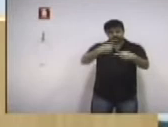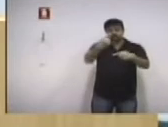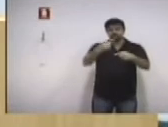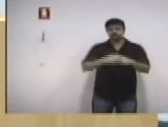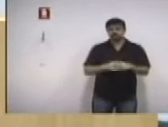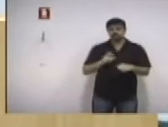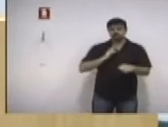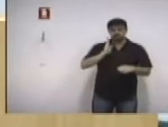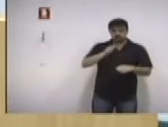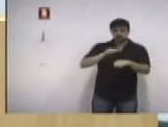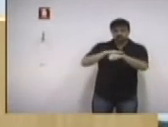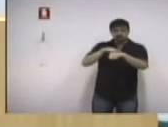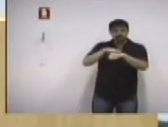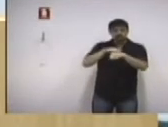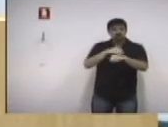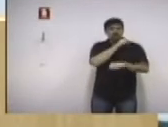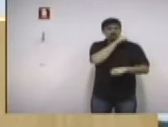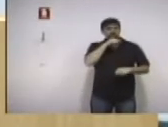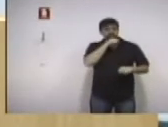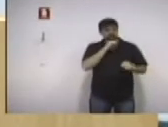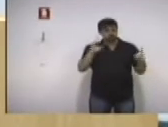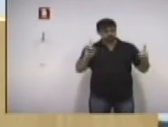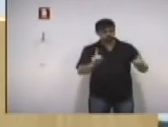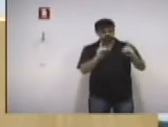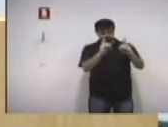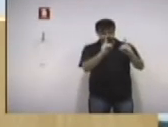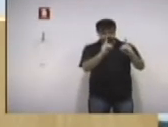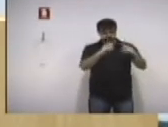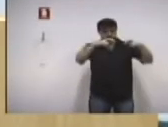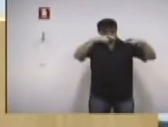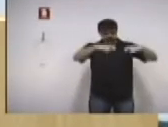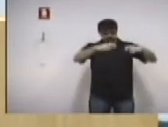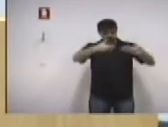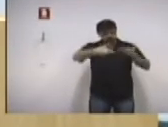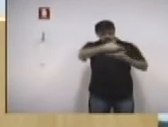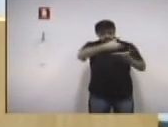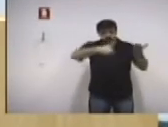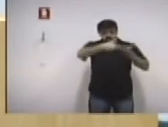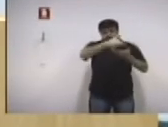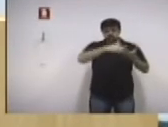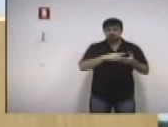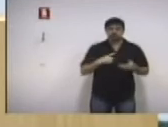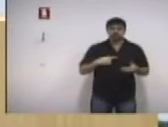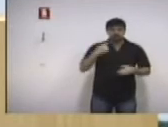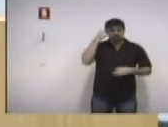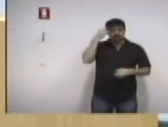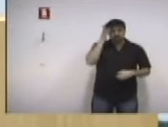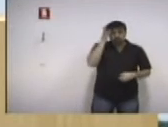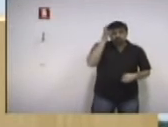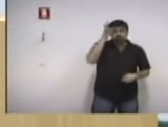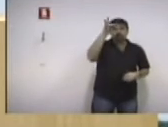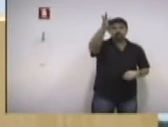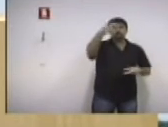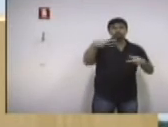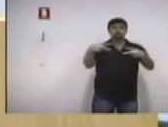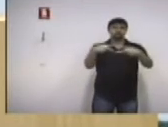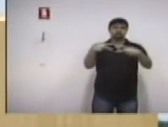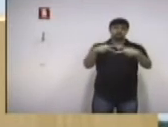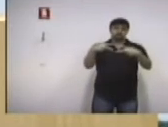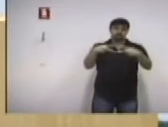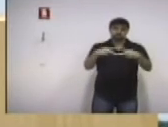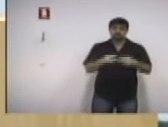conversei pude conversar com Sandro caprino sobre meu projeto Paulínia 2024 foi o